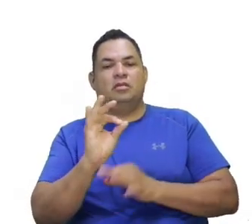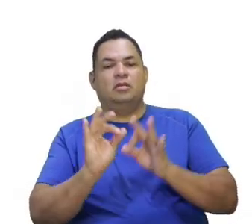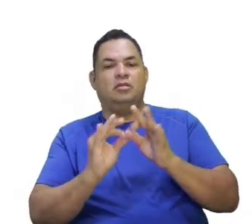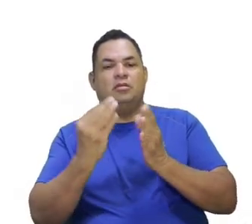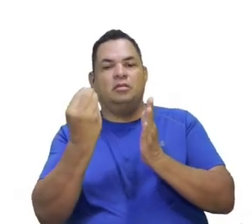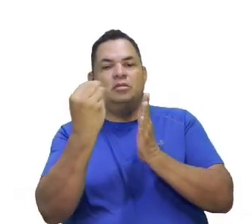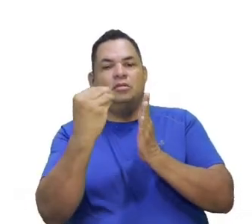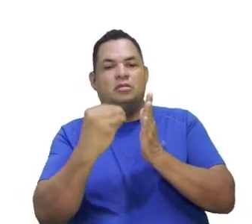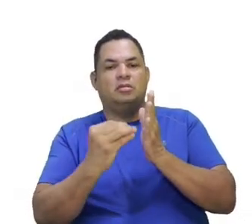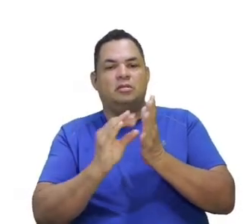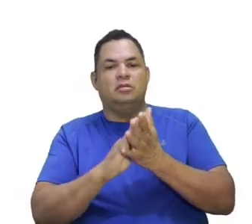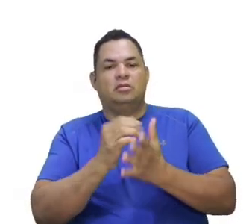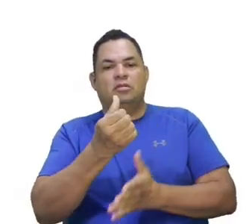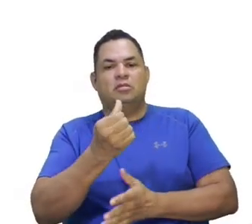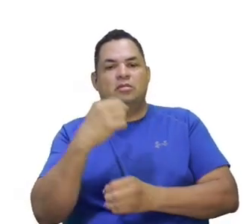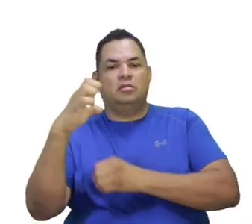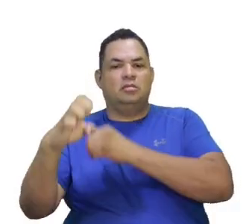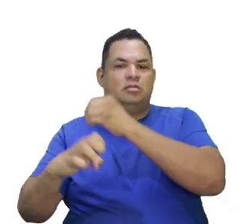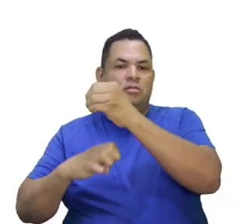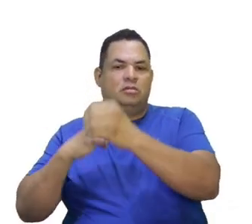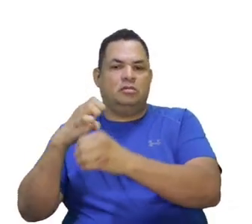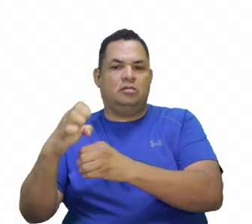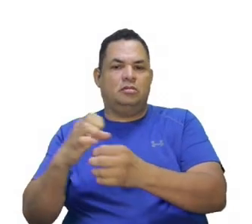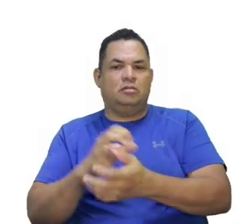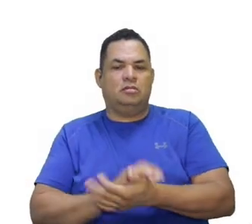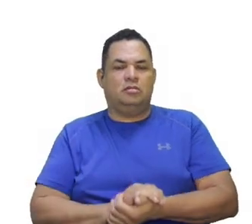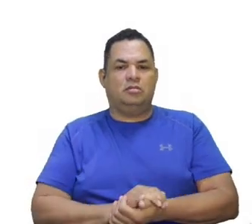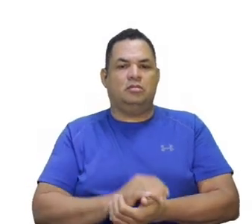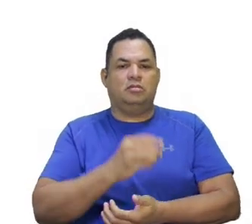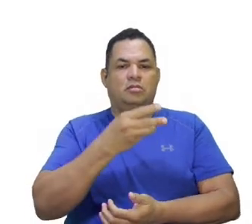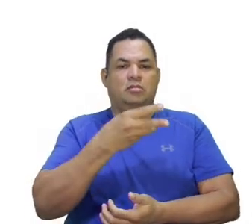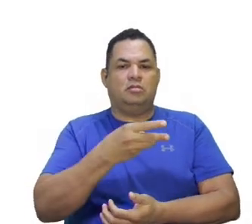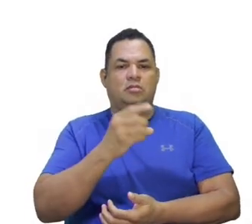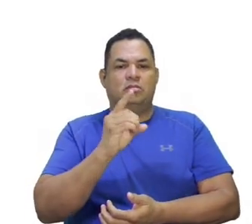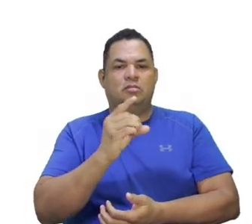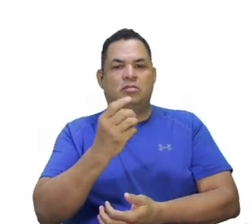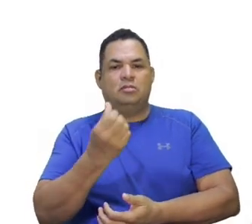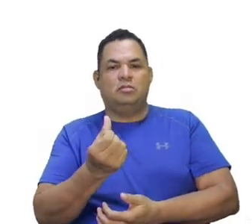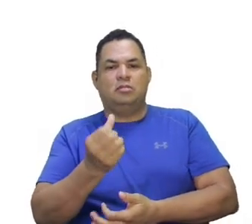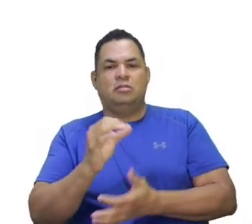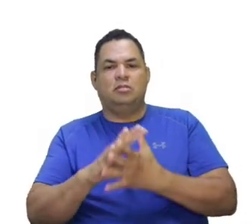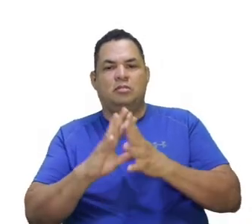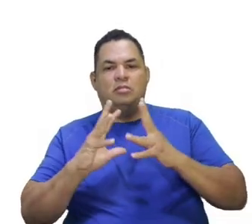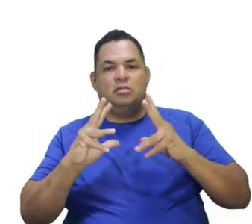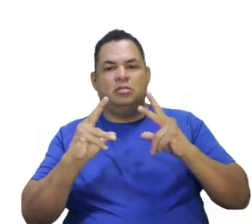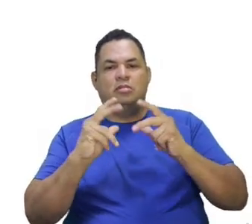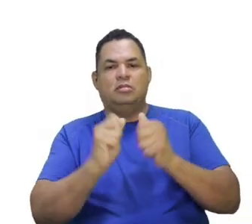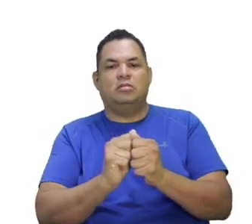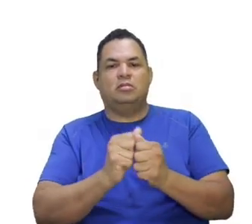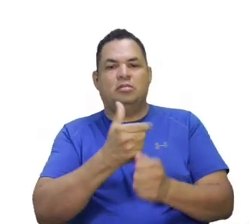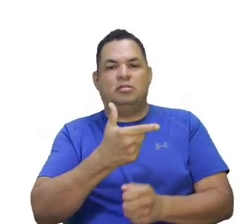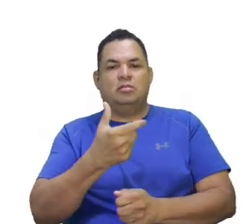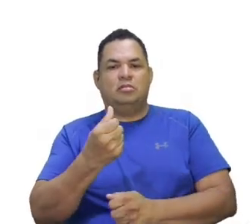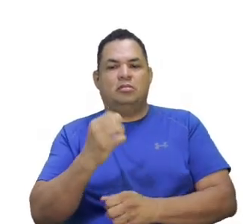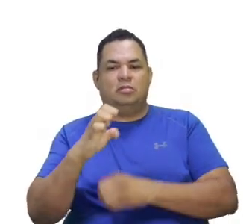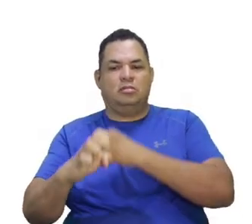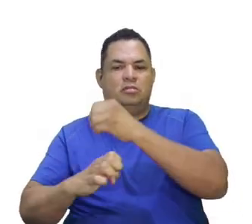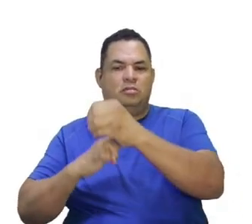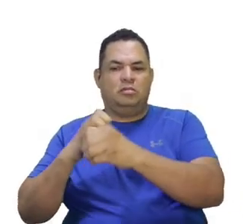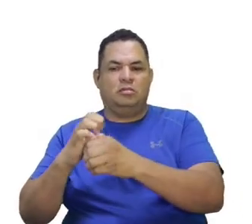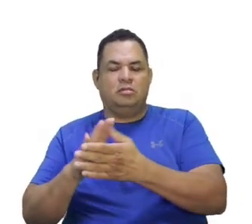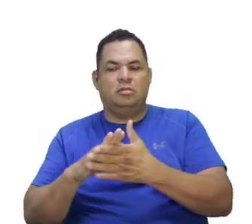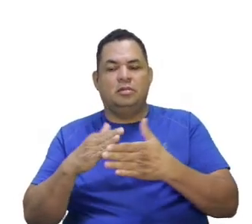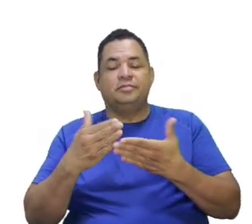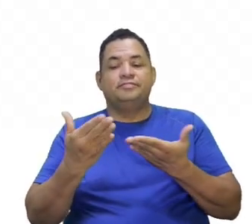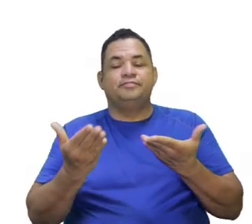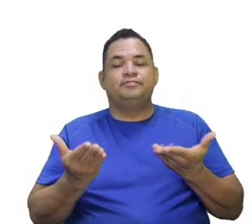vou colocar os outros 6 elétrons dele. Fica 3d6. O total de 26 elétrons.